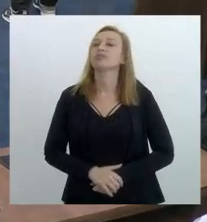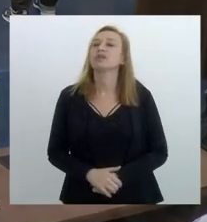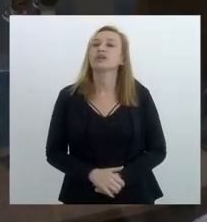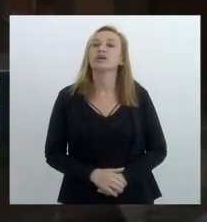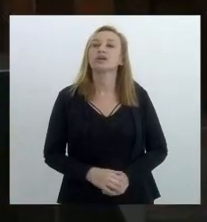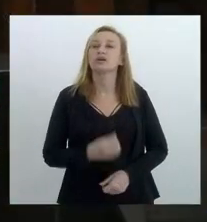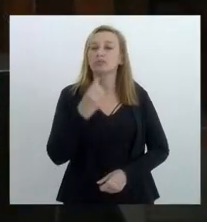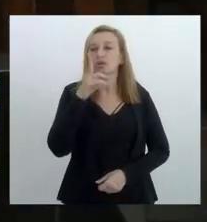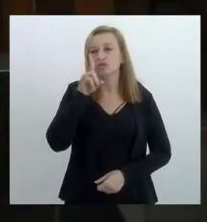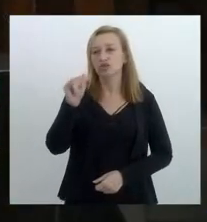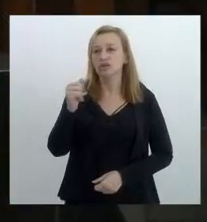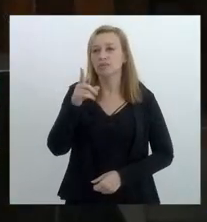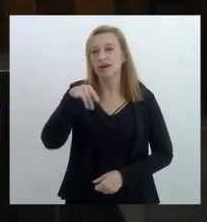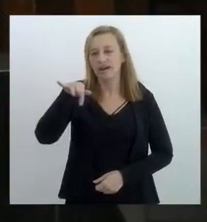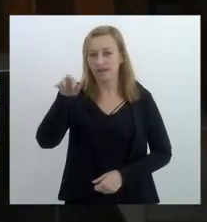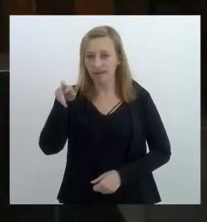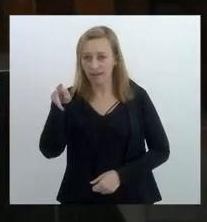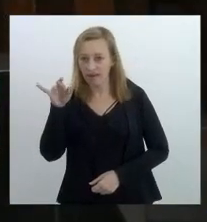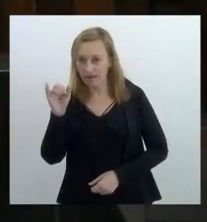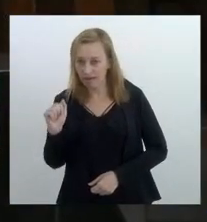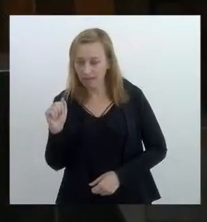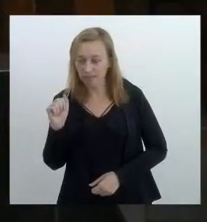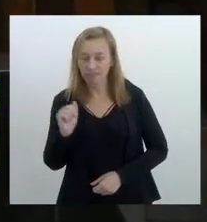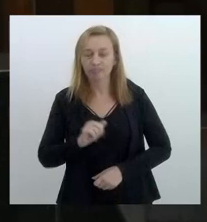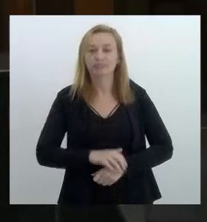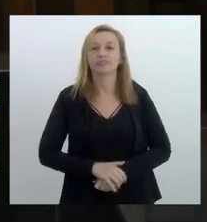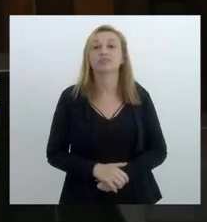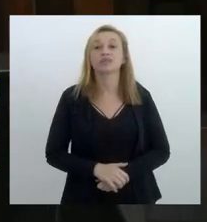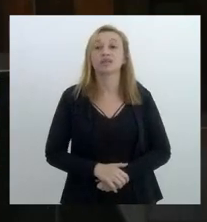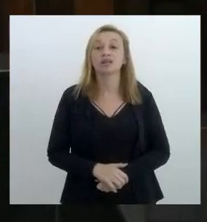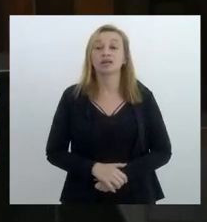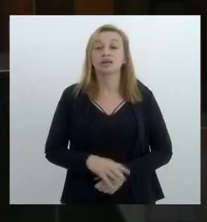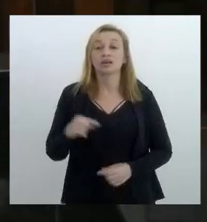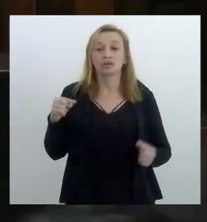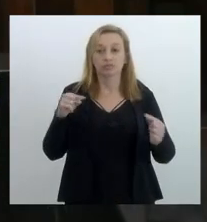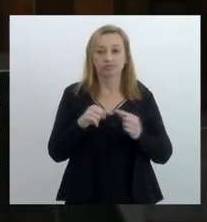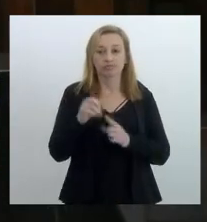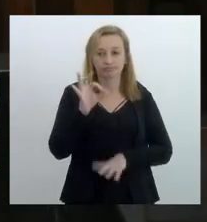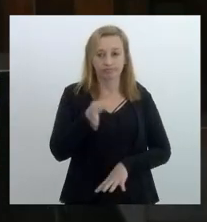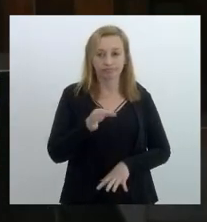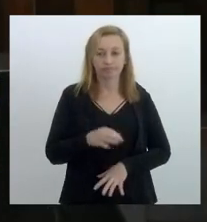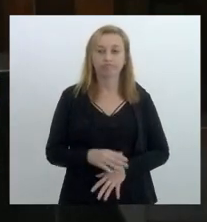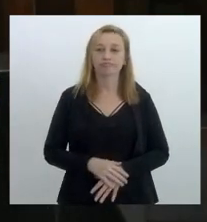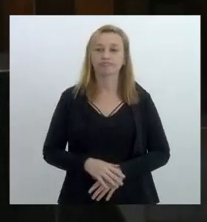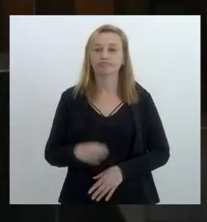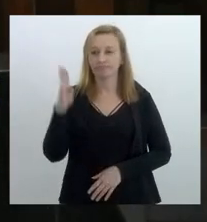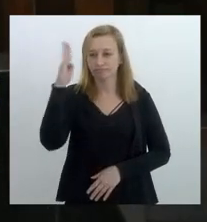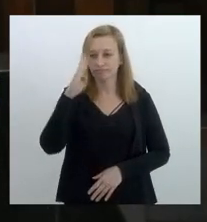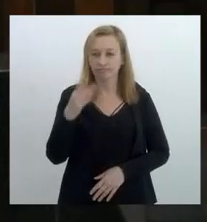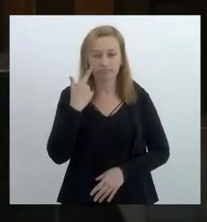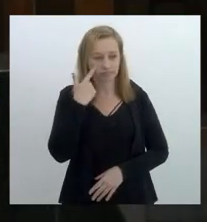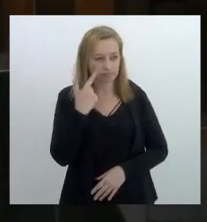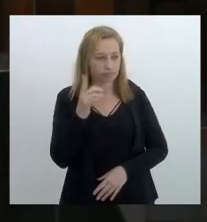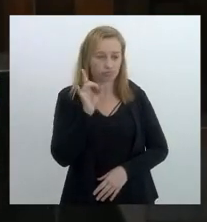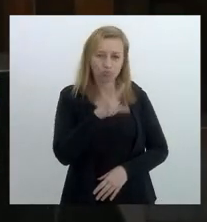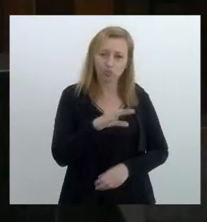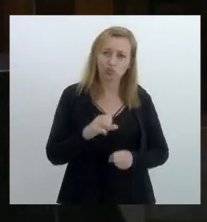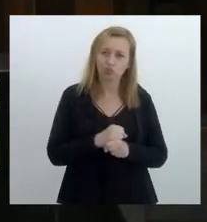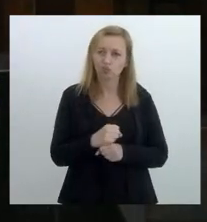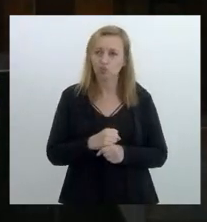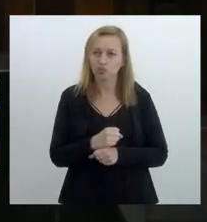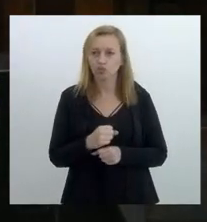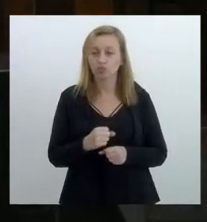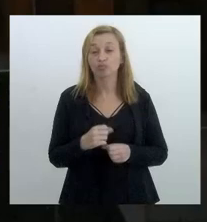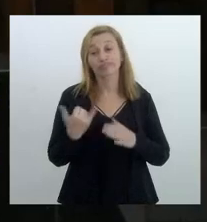Bom dia, Maria Carmen. Sendo bastante objetivo, né, a gente no Brasil tem visto nos últimos anos